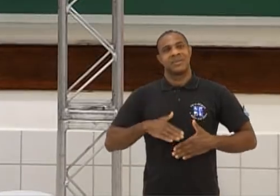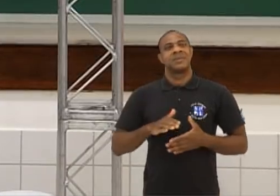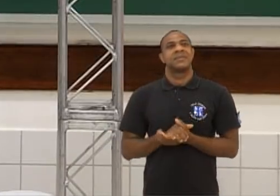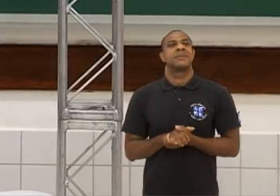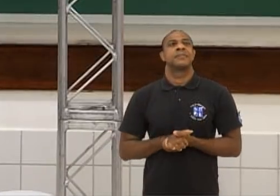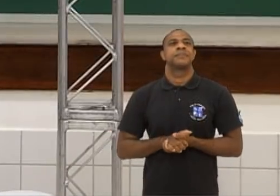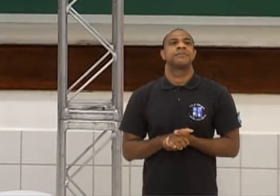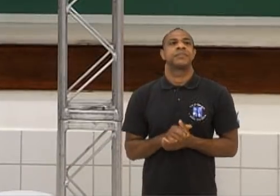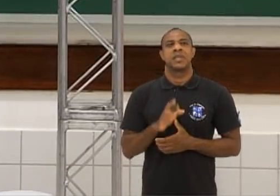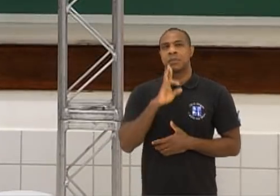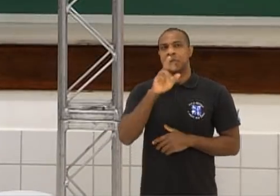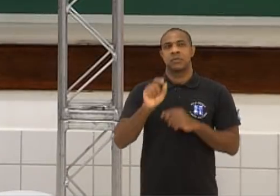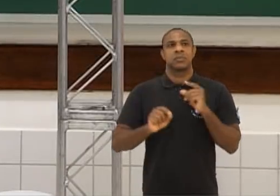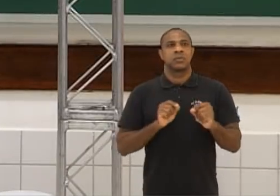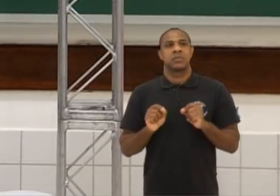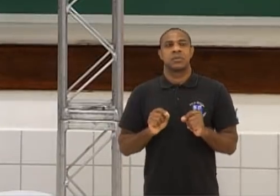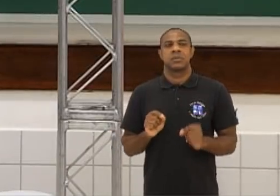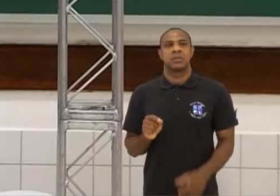Então, a resposta é